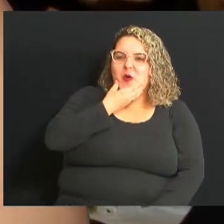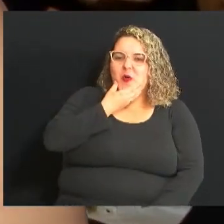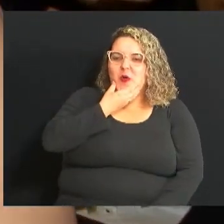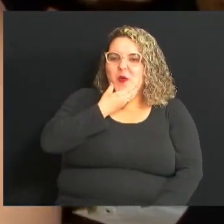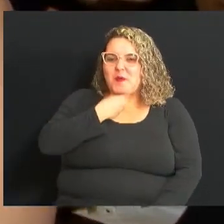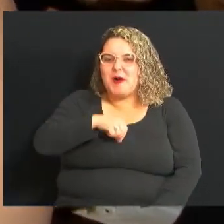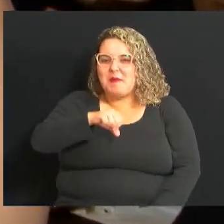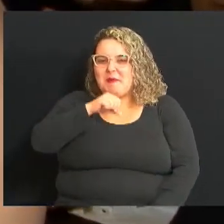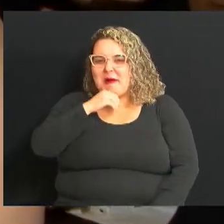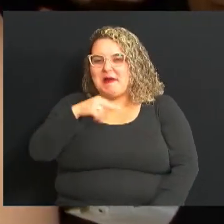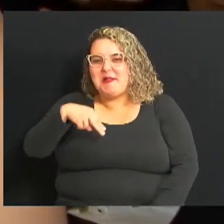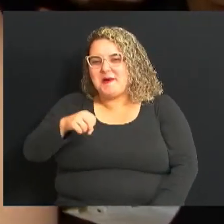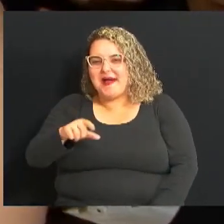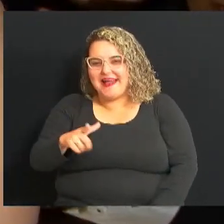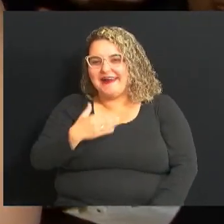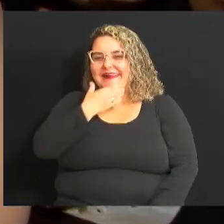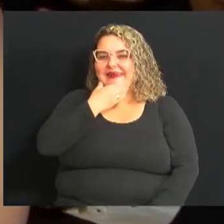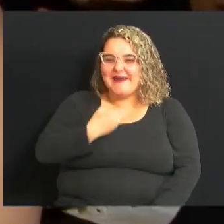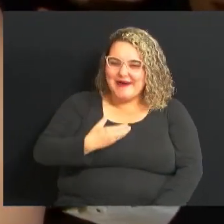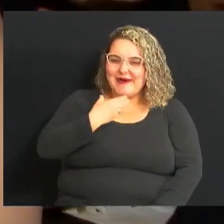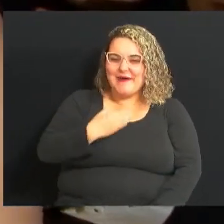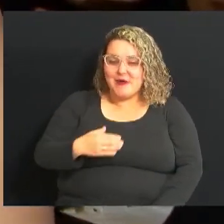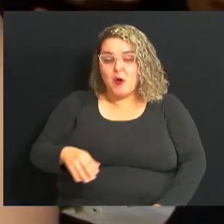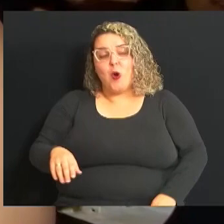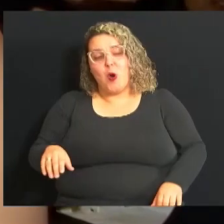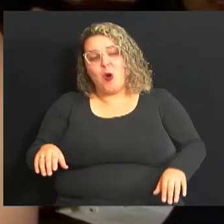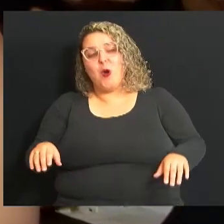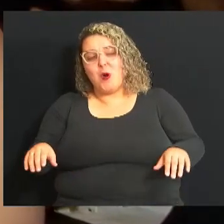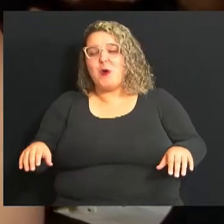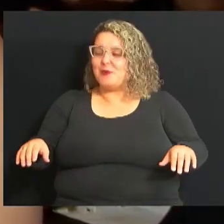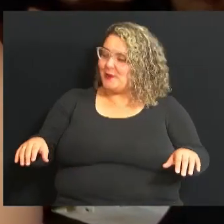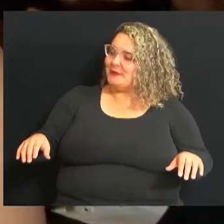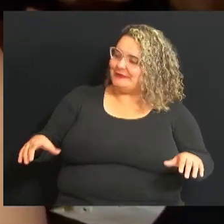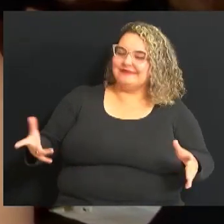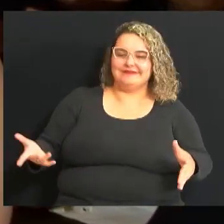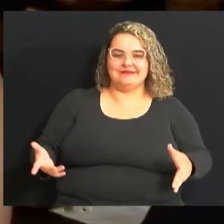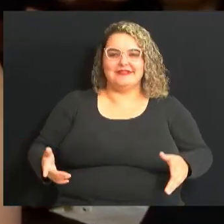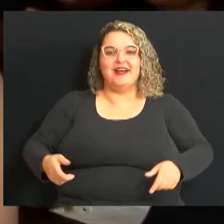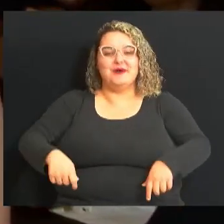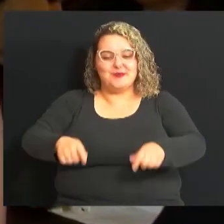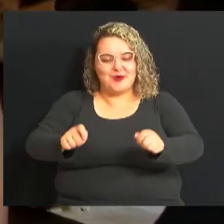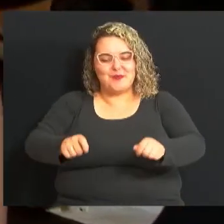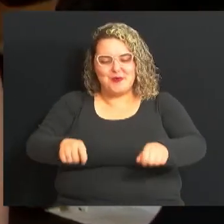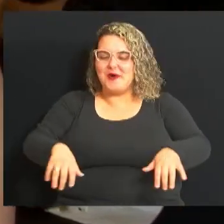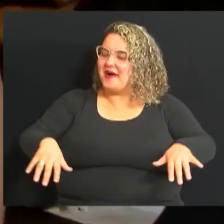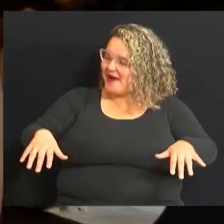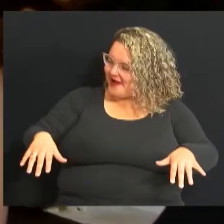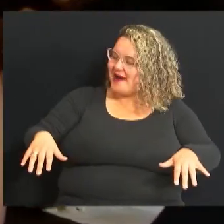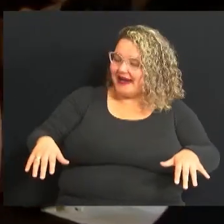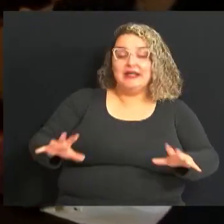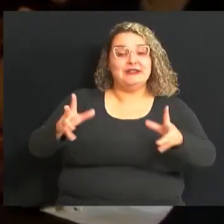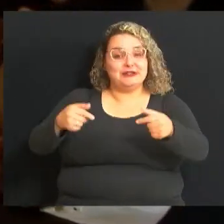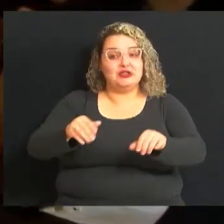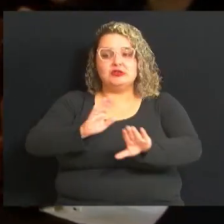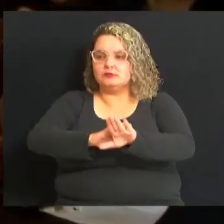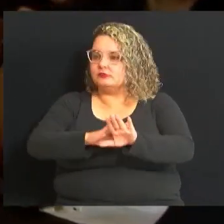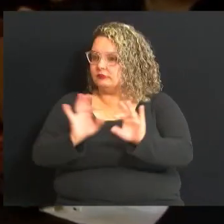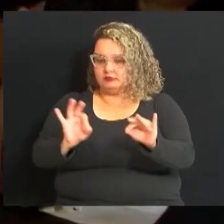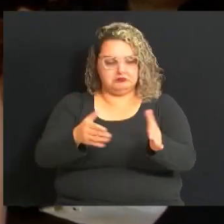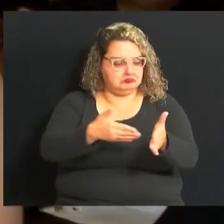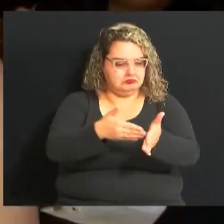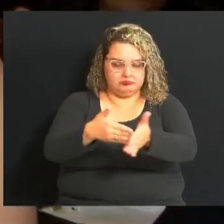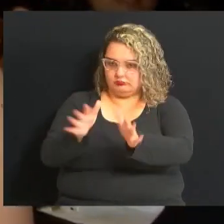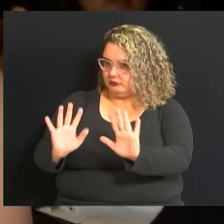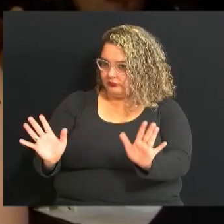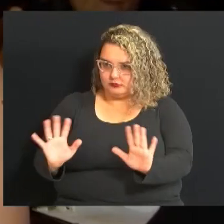para tirar foto, oficina, a gente vai ter carrossel e tudo mais. E desse ano, todas as atividades não tem nenhum tipo de restrição, não tem